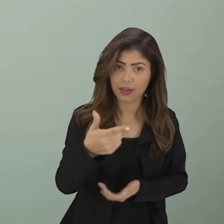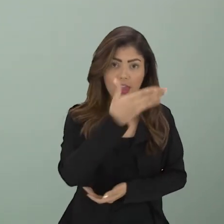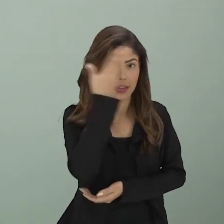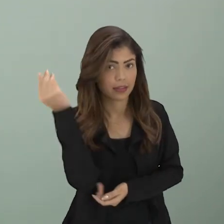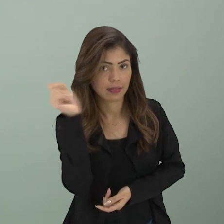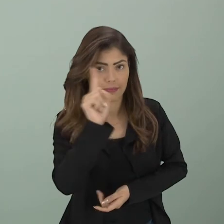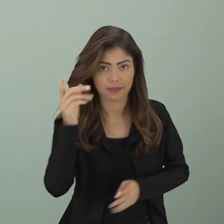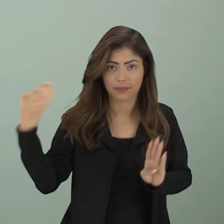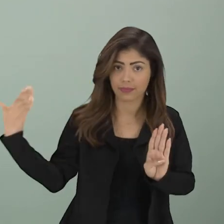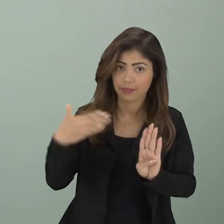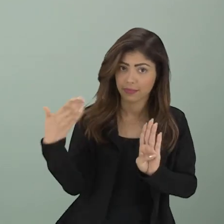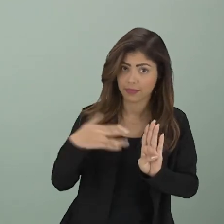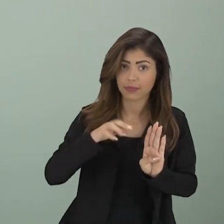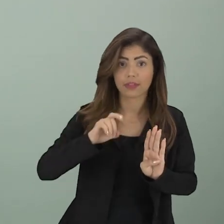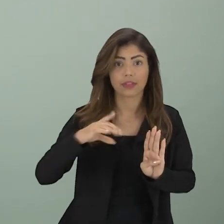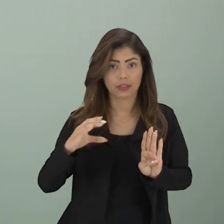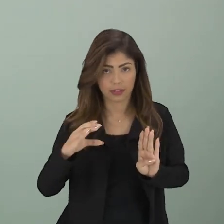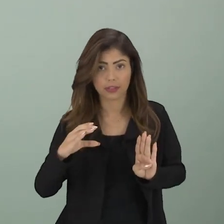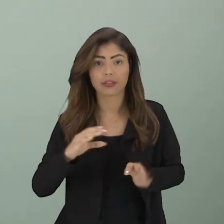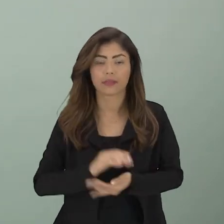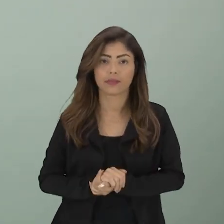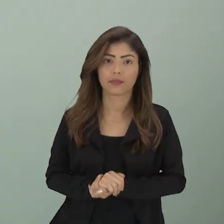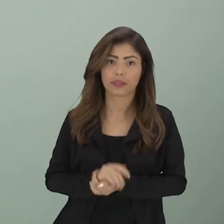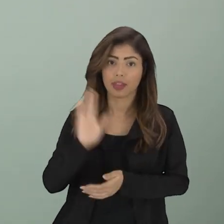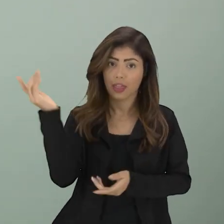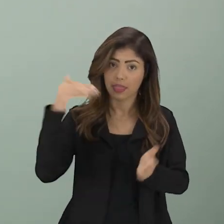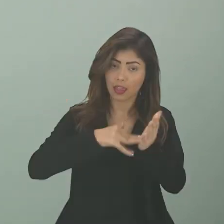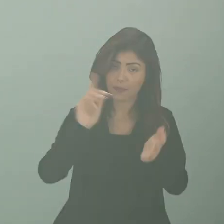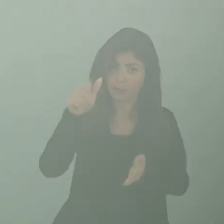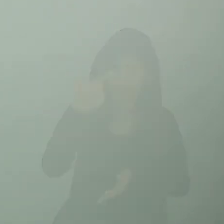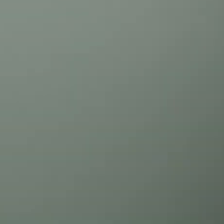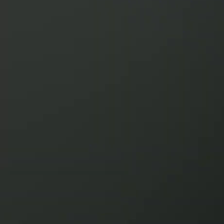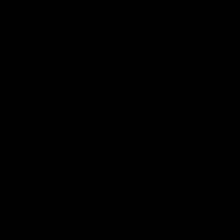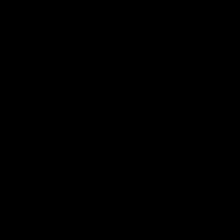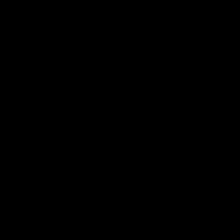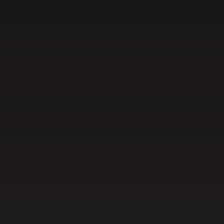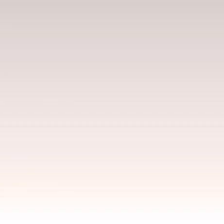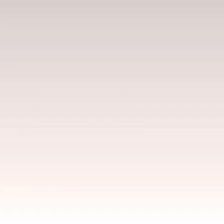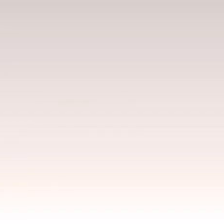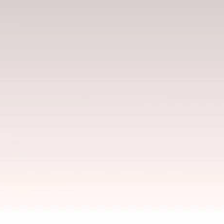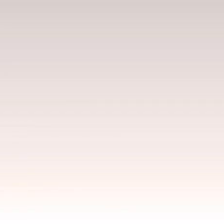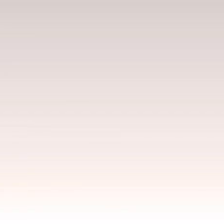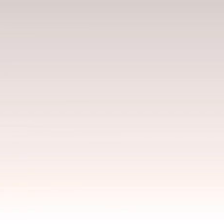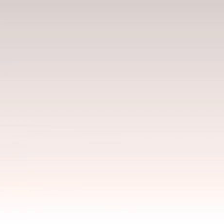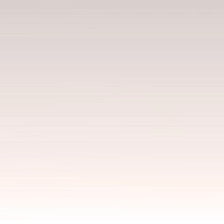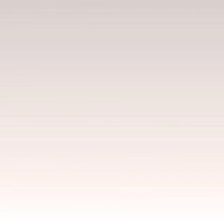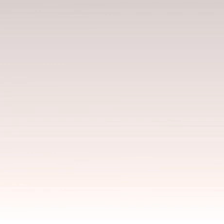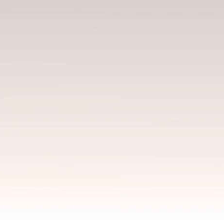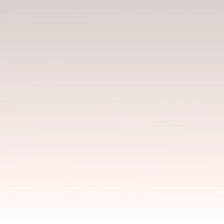se esqueçam de acessar a plataforma Eduque e hasta a próxima!